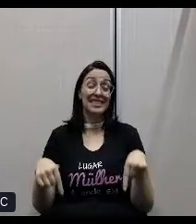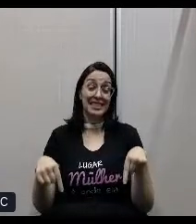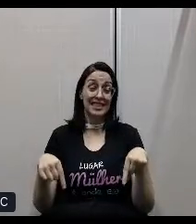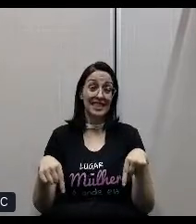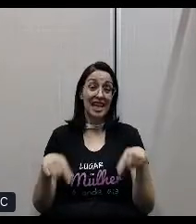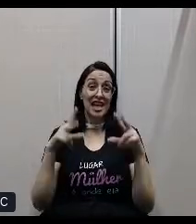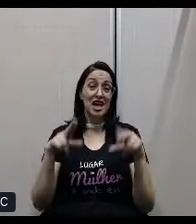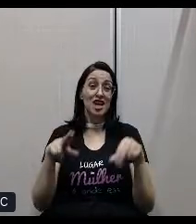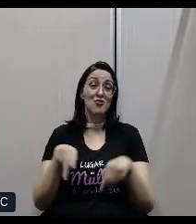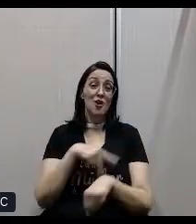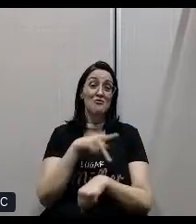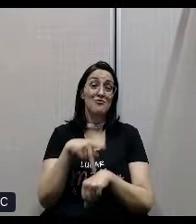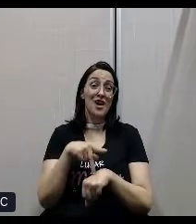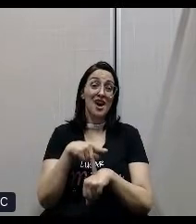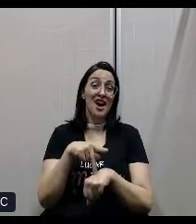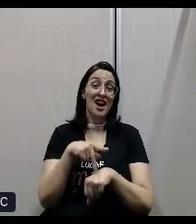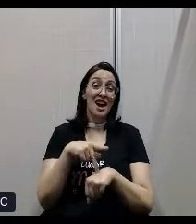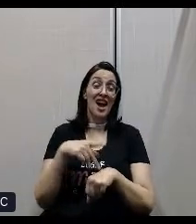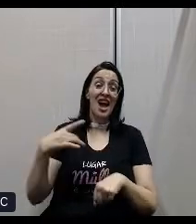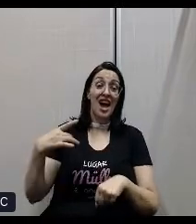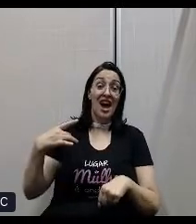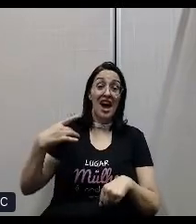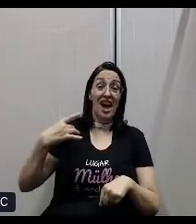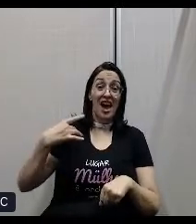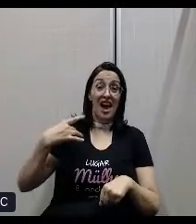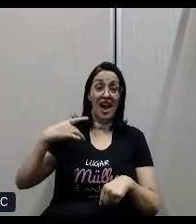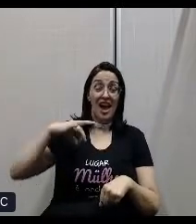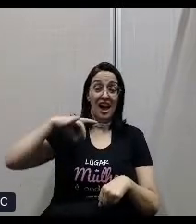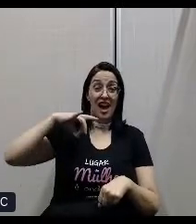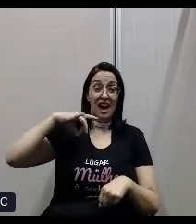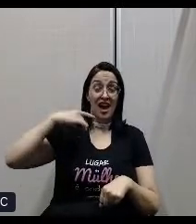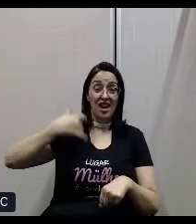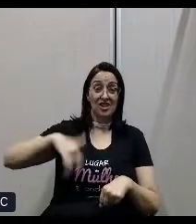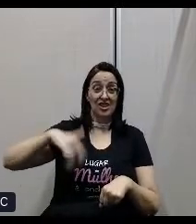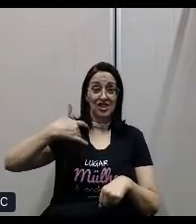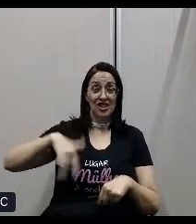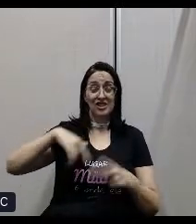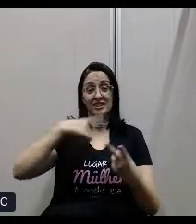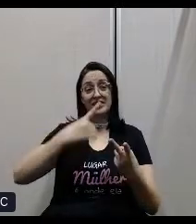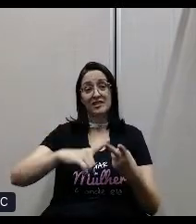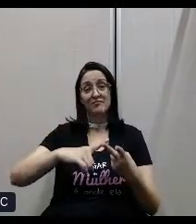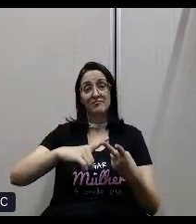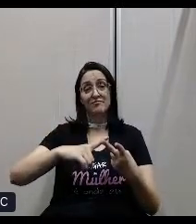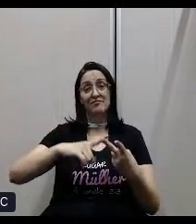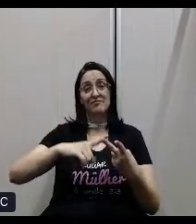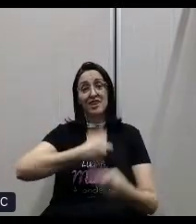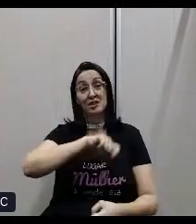da Argentina ou da Espanha, para a gente ter esse parâmetro mais tangível, né?